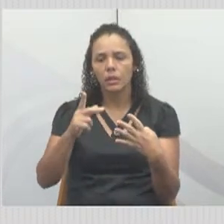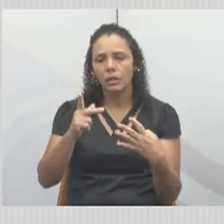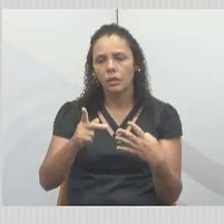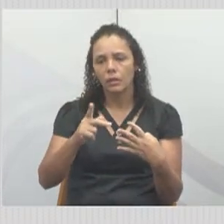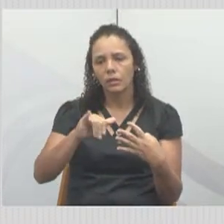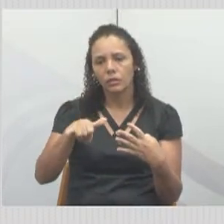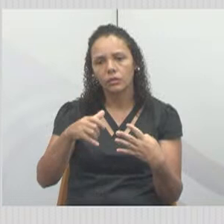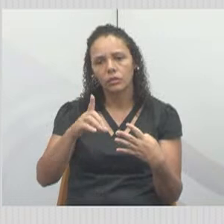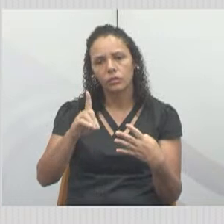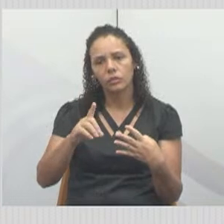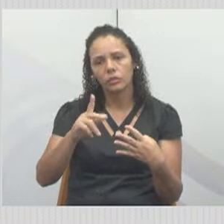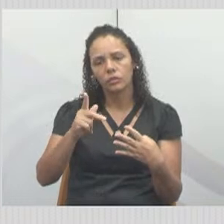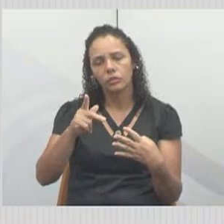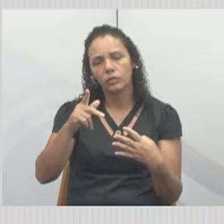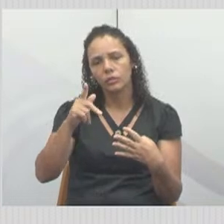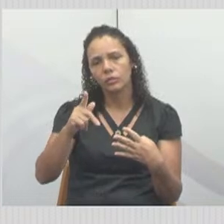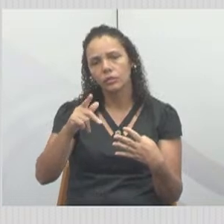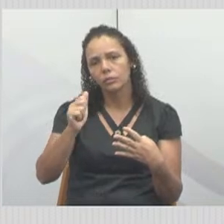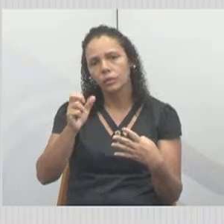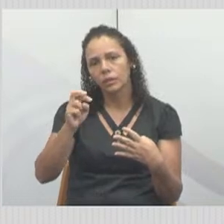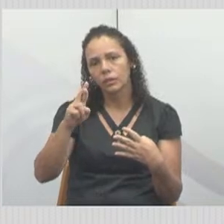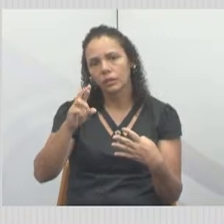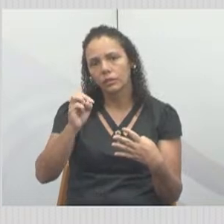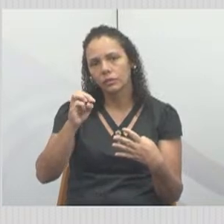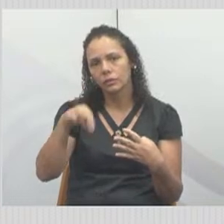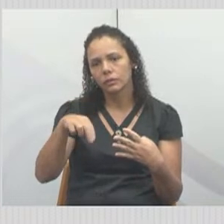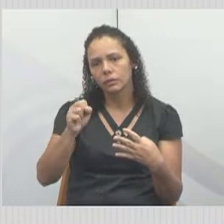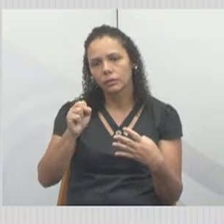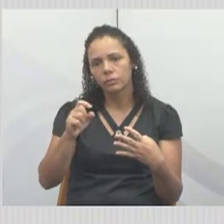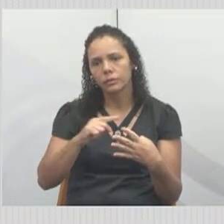segunda fase, Pedra Mar e Rio Comprido.